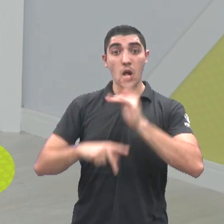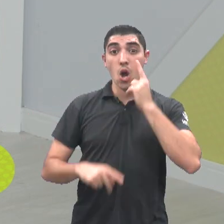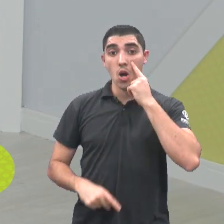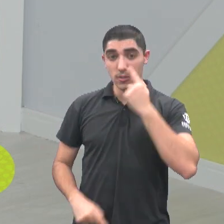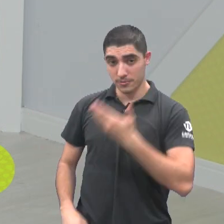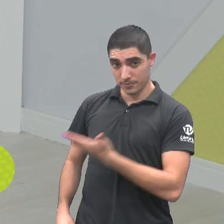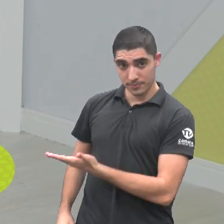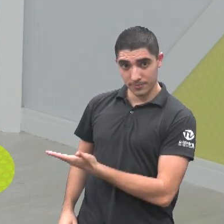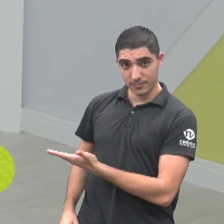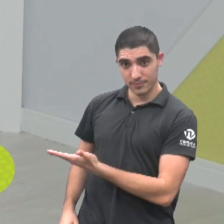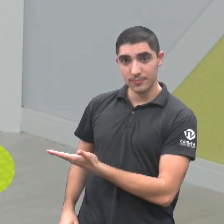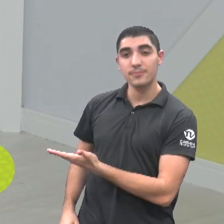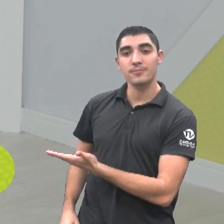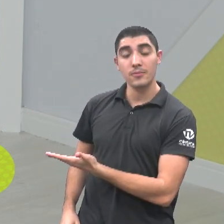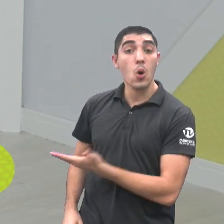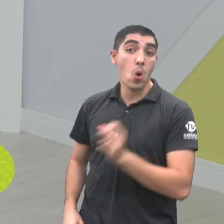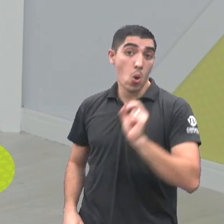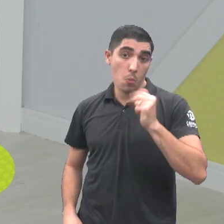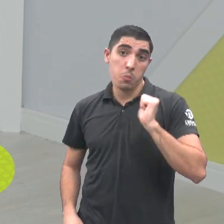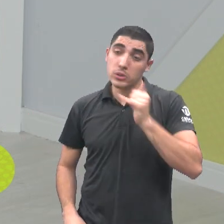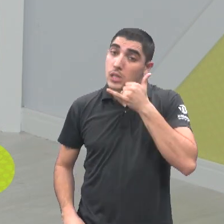ou ligue nos telefones